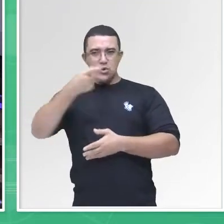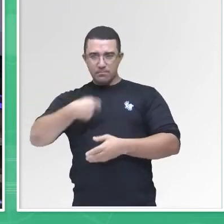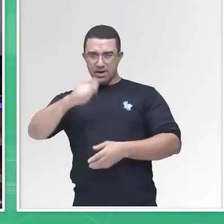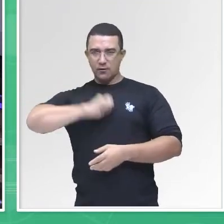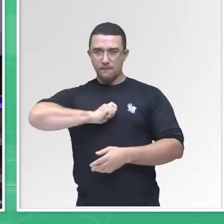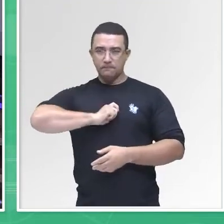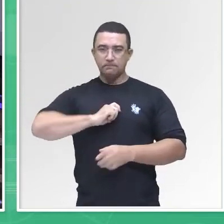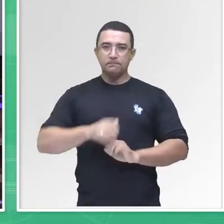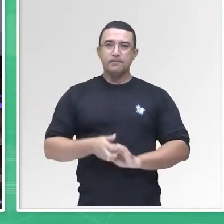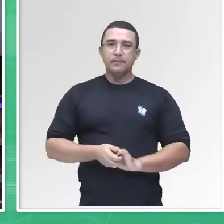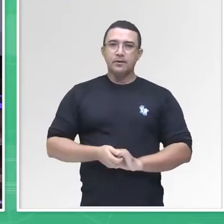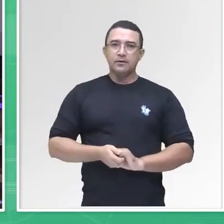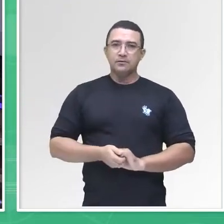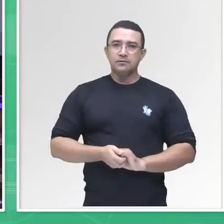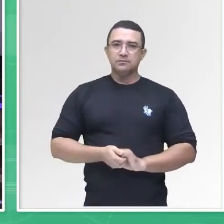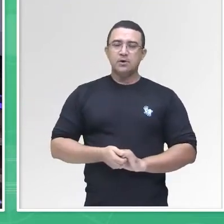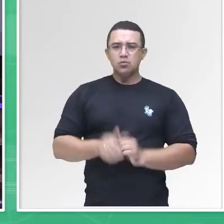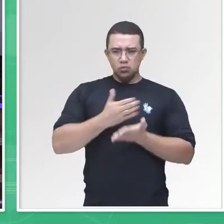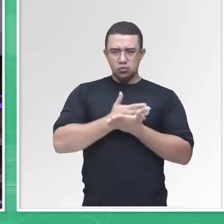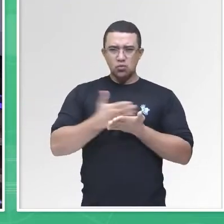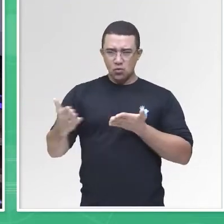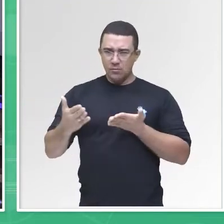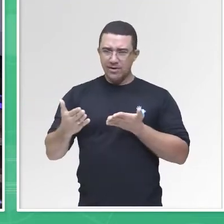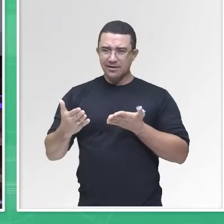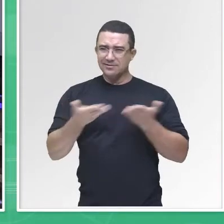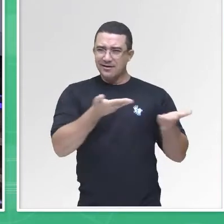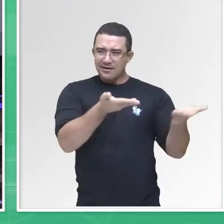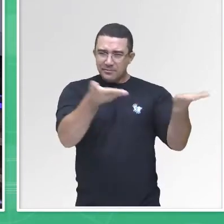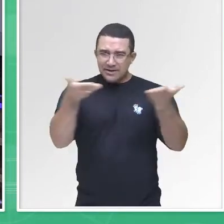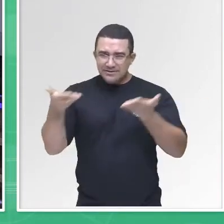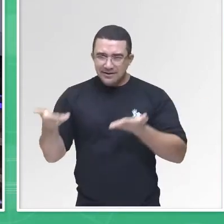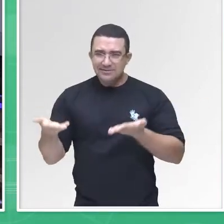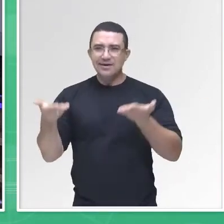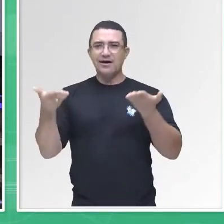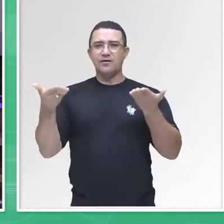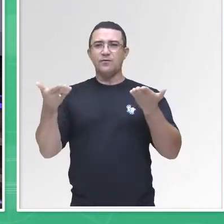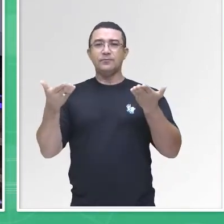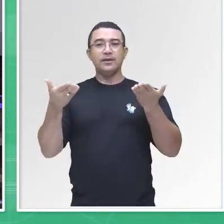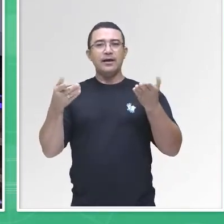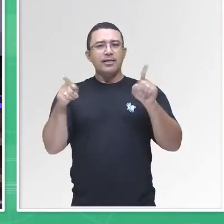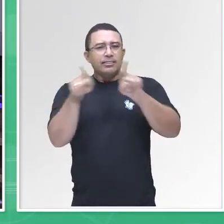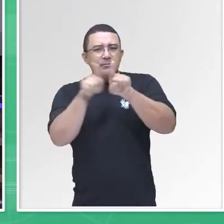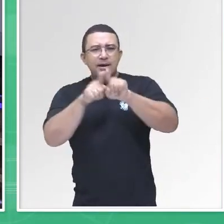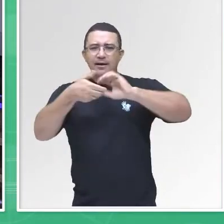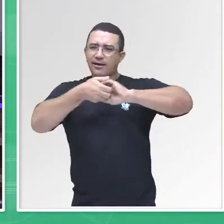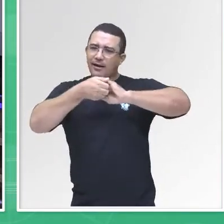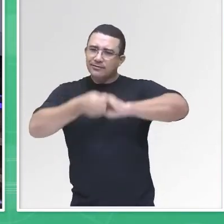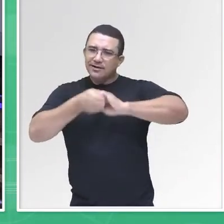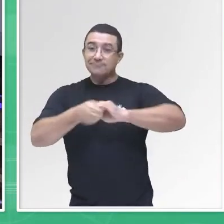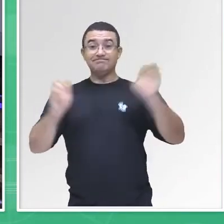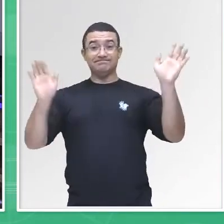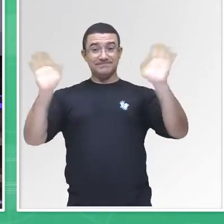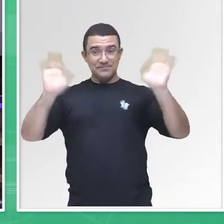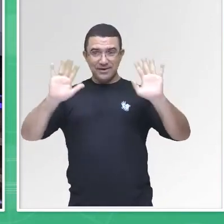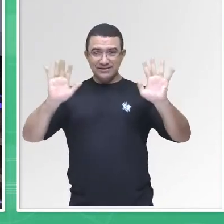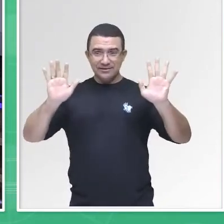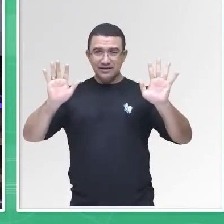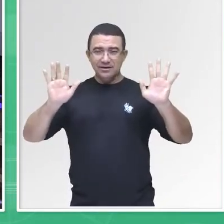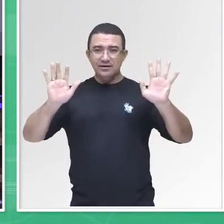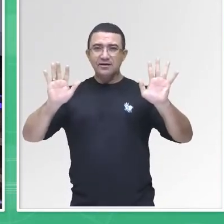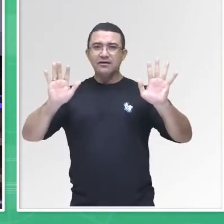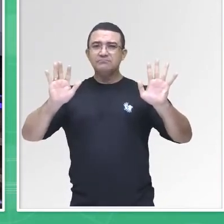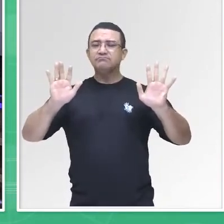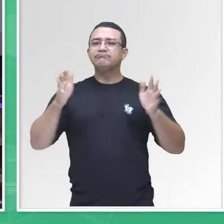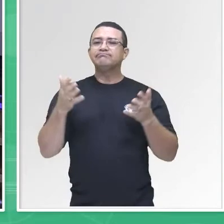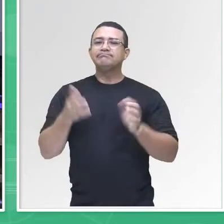acredito que nesse início, né, as apresentações, as saudações e as despedidas, não,